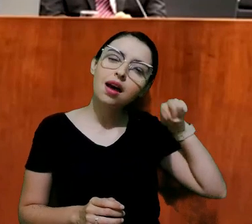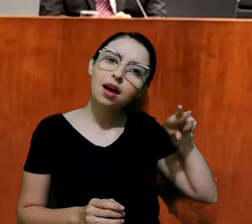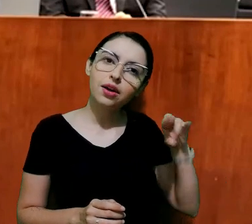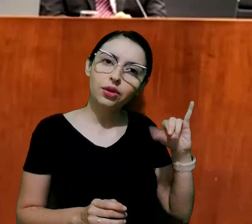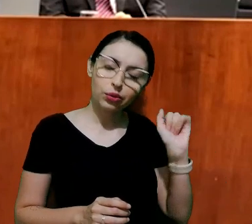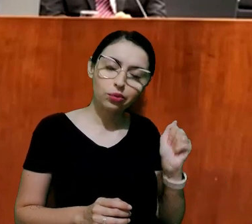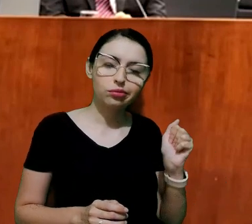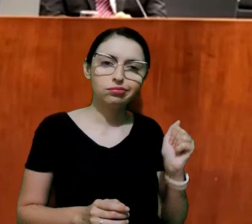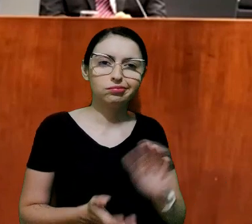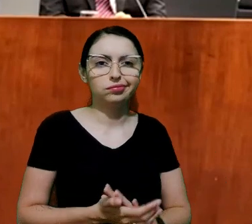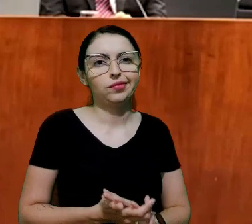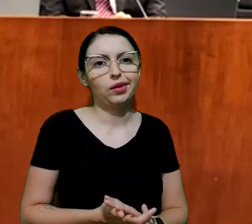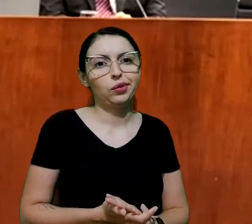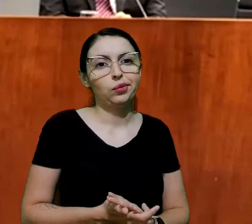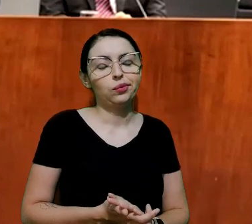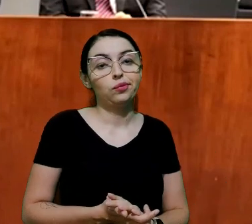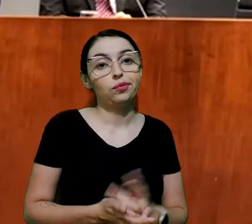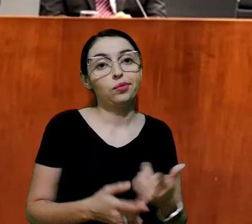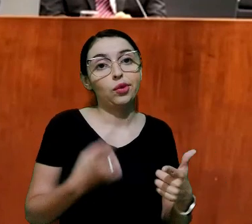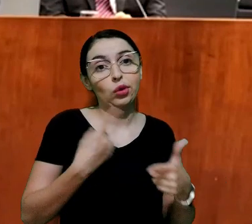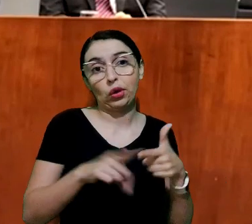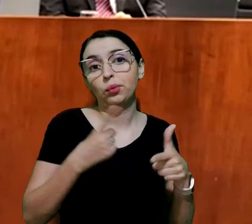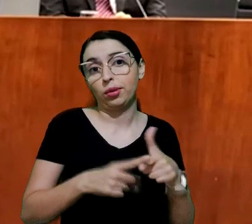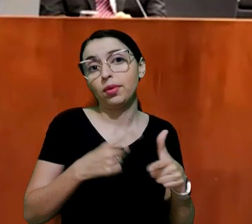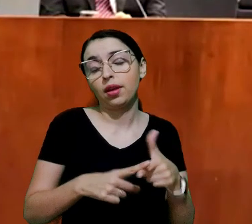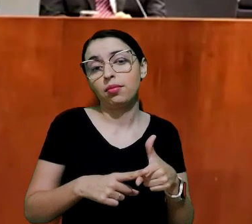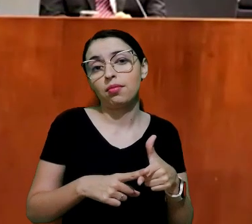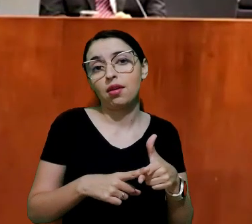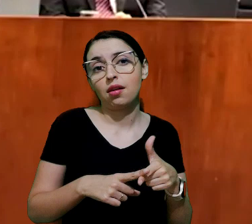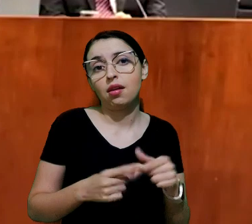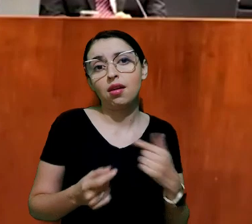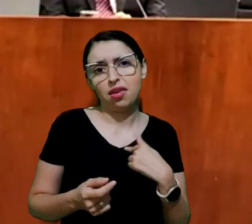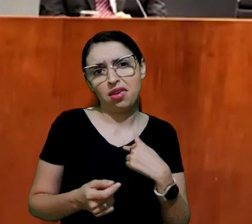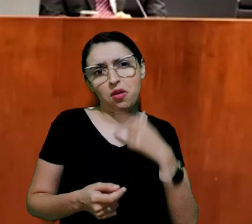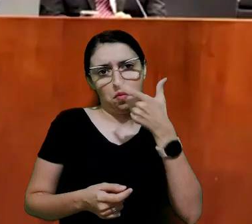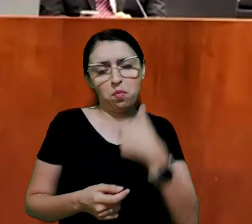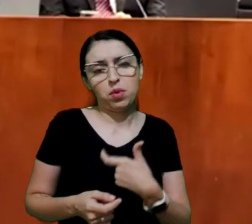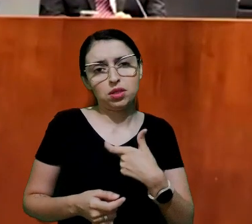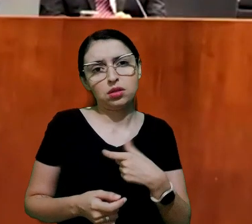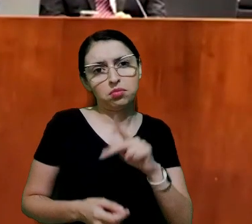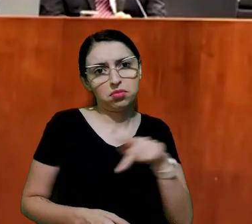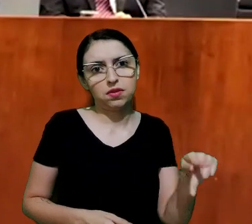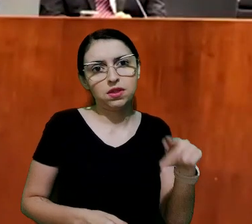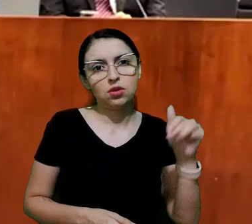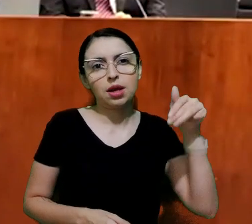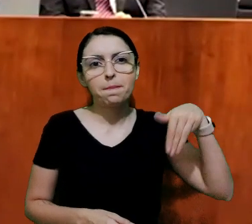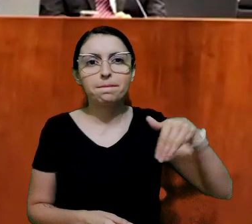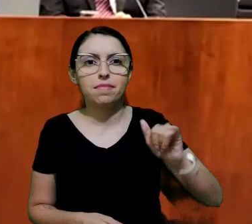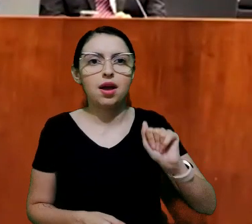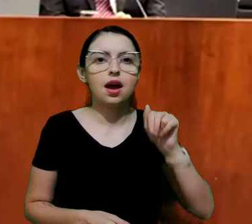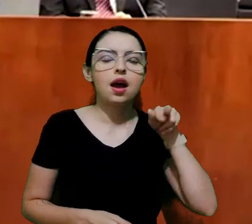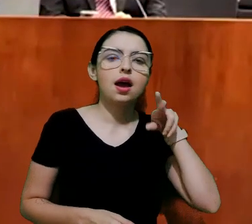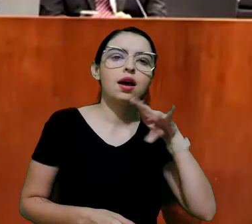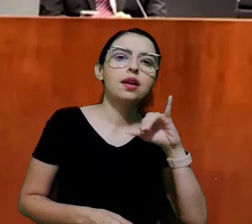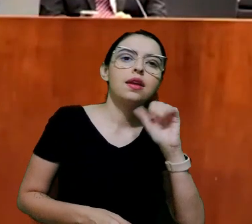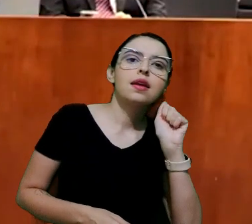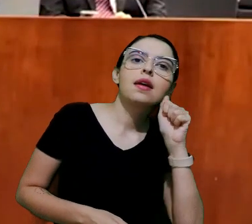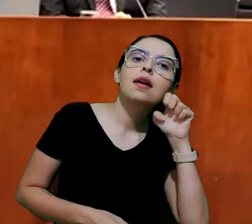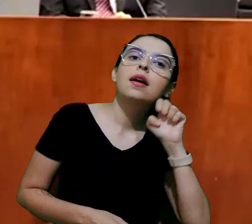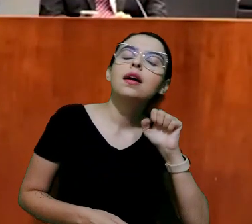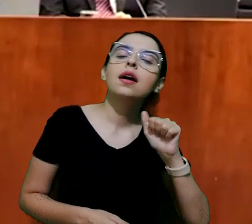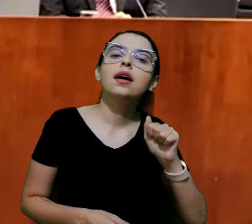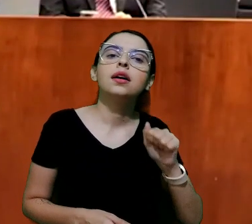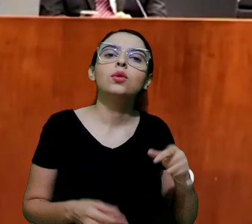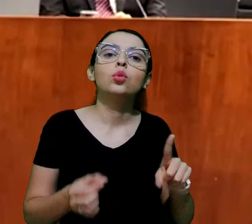questionamento o sistema da legítima, que eu, pessoalmente, hoje, professora Maria Helena, professor Mairan,